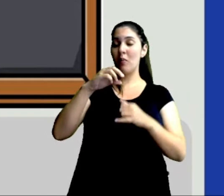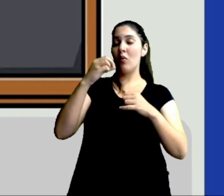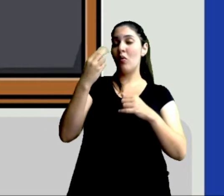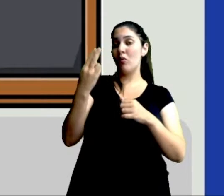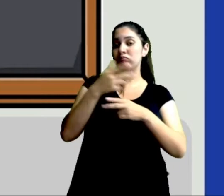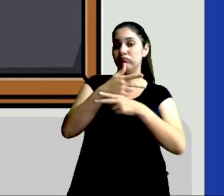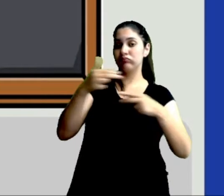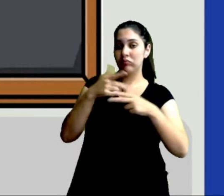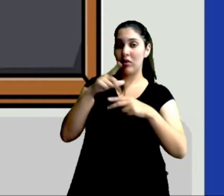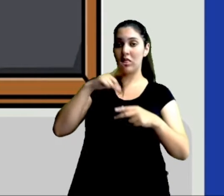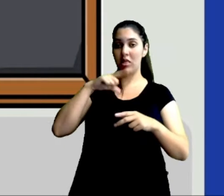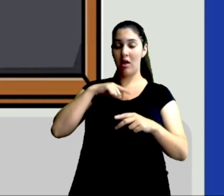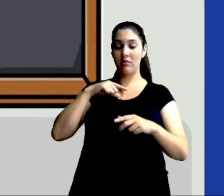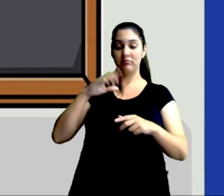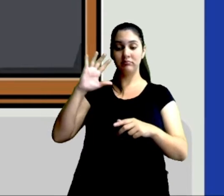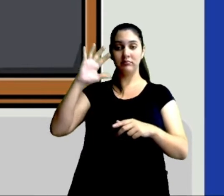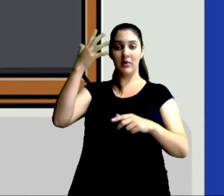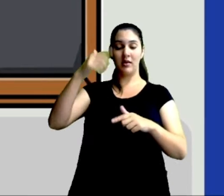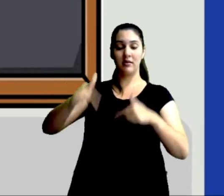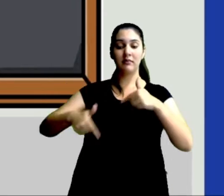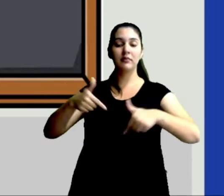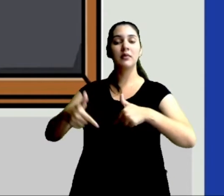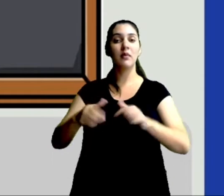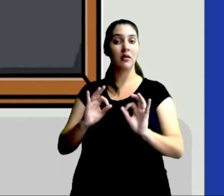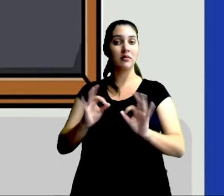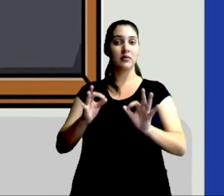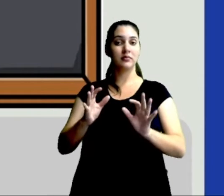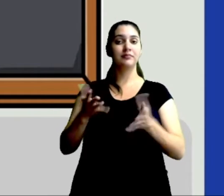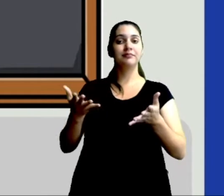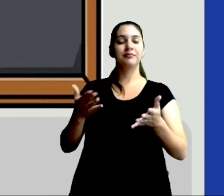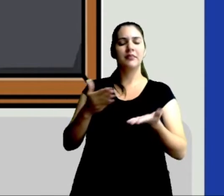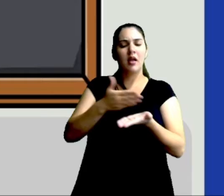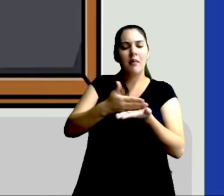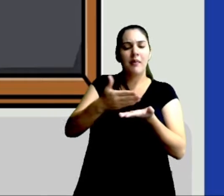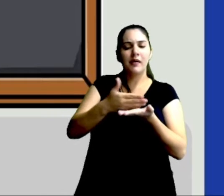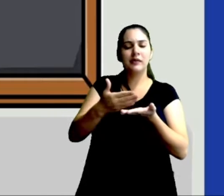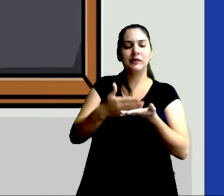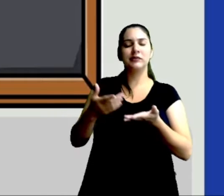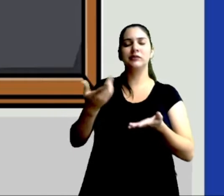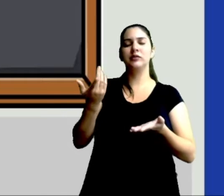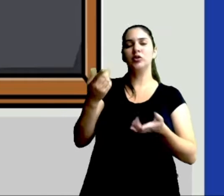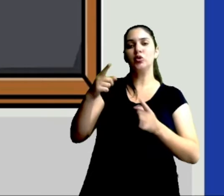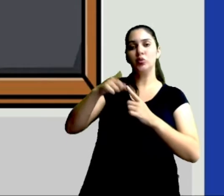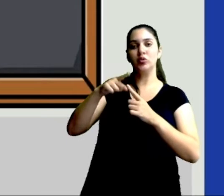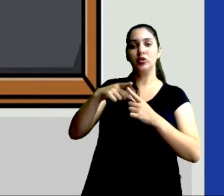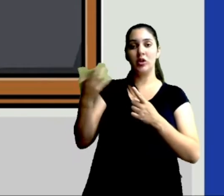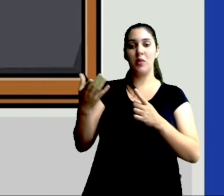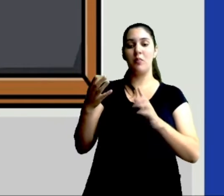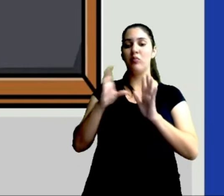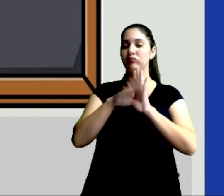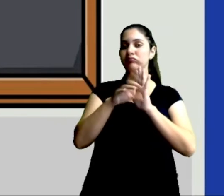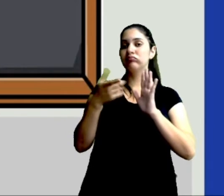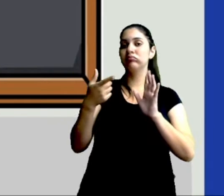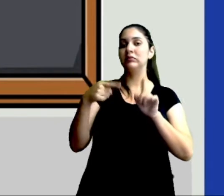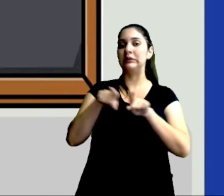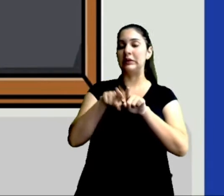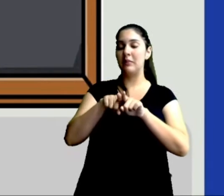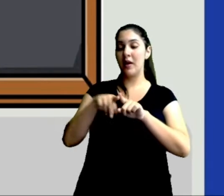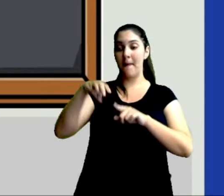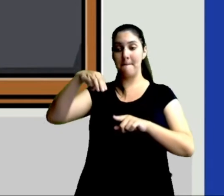de realizar trabalho, tá certo? Então, a partir de um determinado componente, a partir de uma